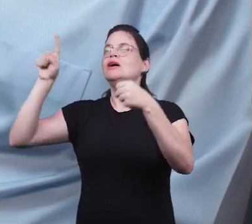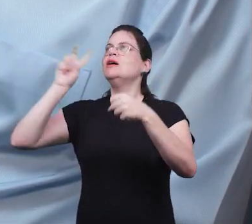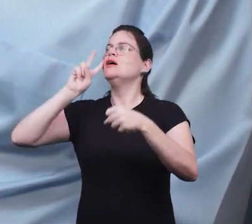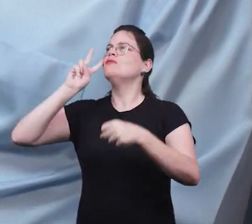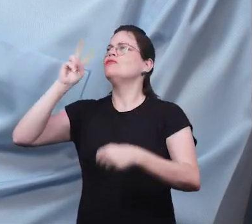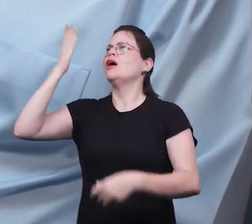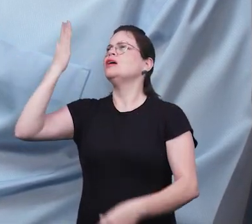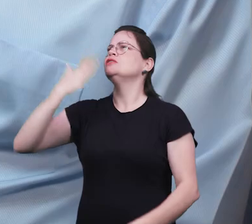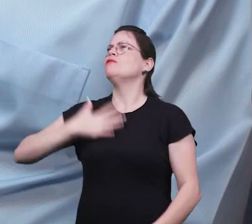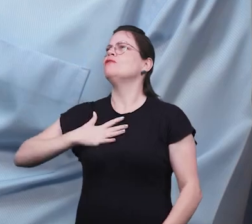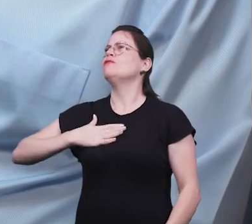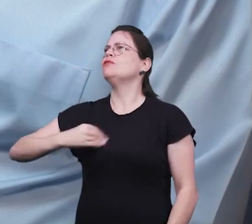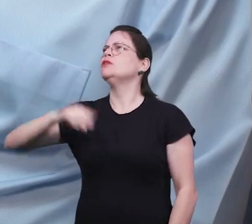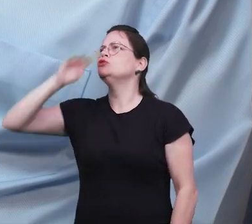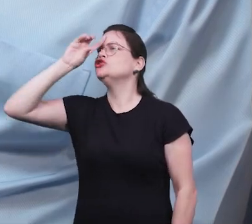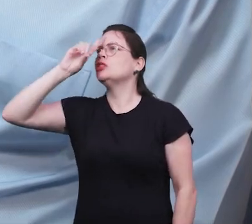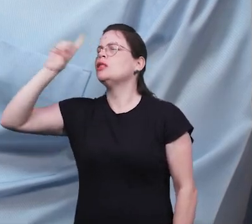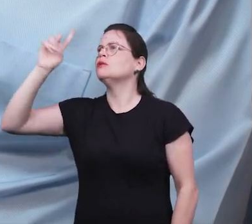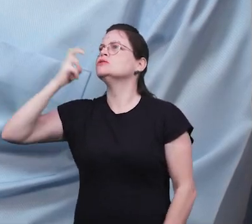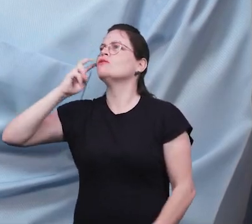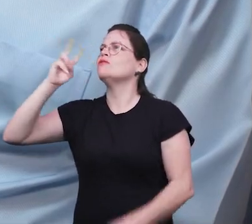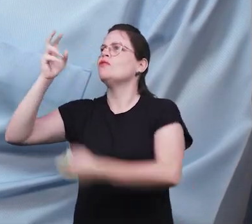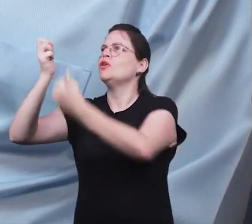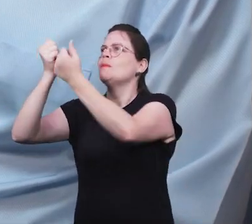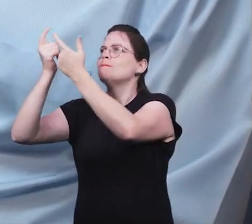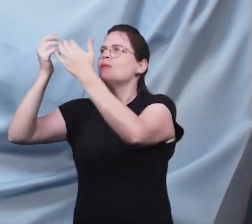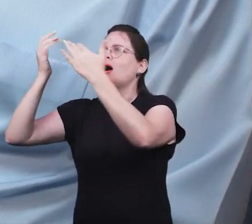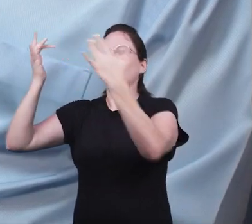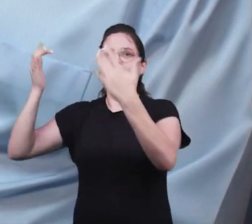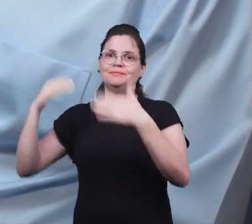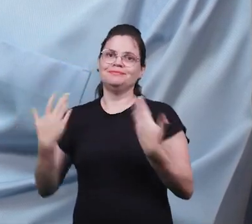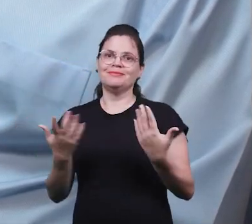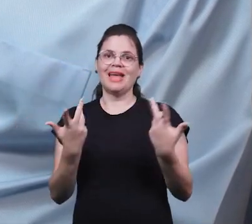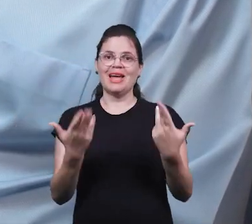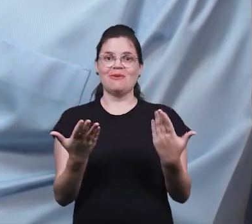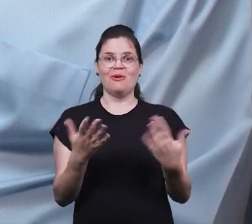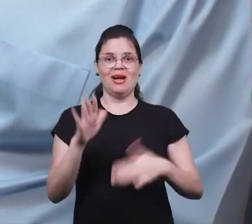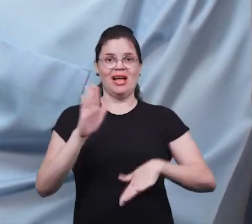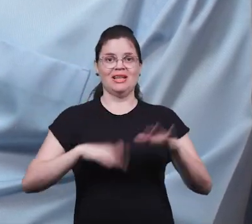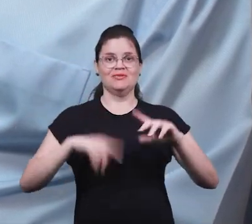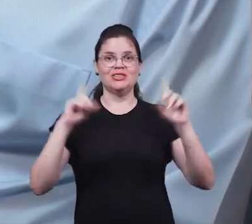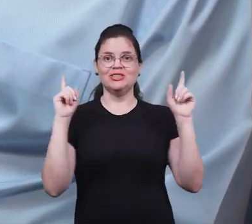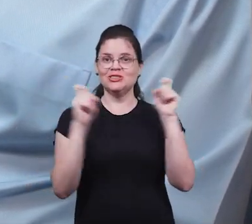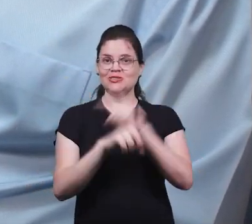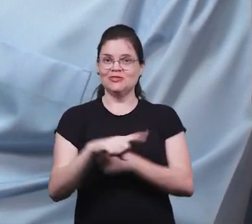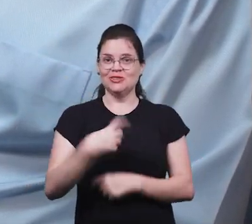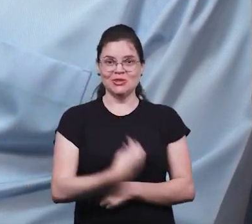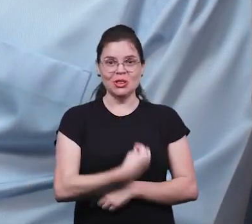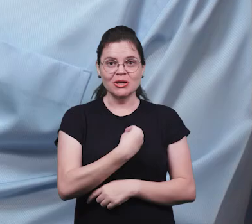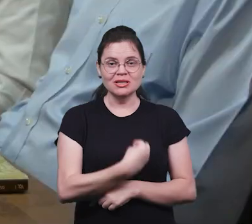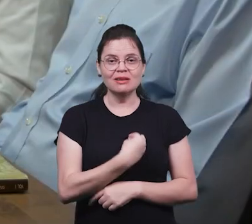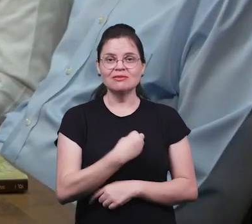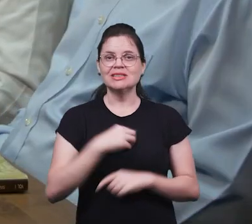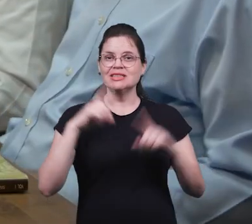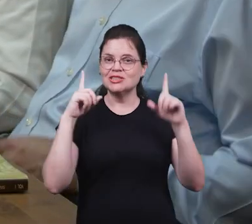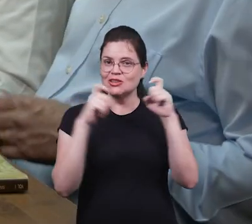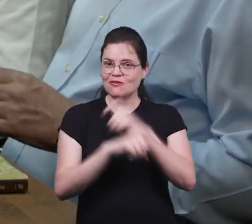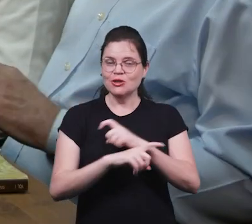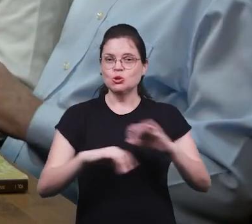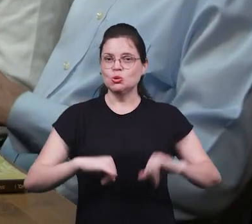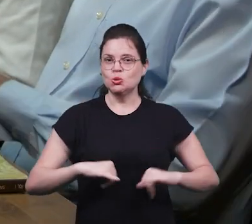para cima, porque Deus deixou uma janela aberta para nós contemplarmos a misericórdia e o amor de Deus. Glória a Deus.